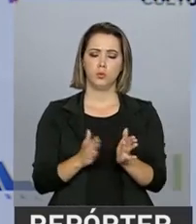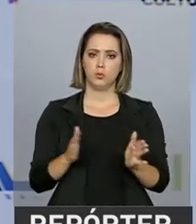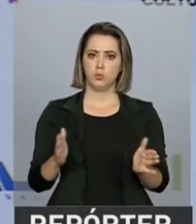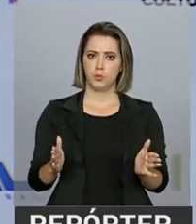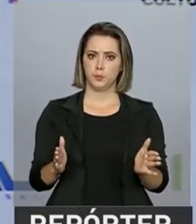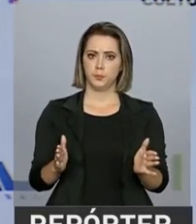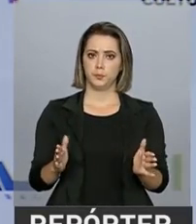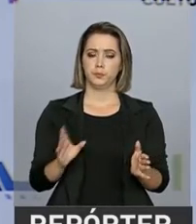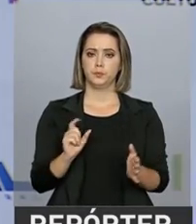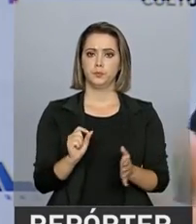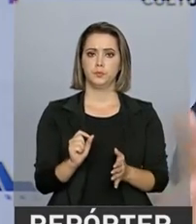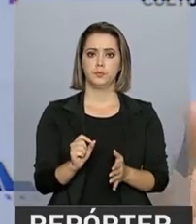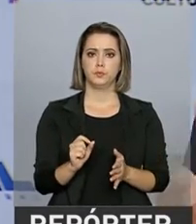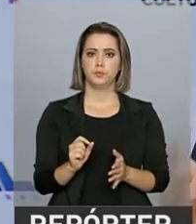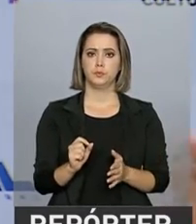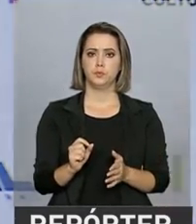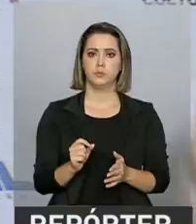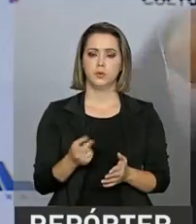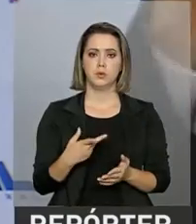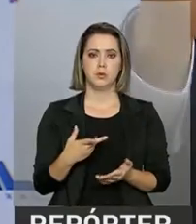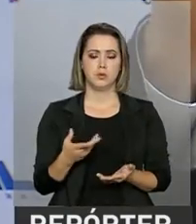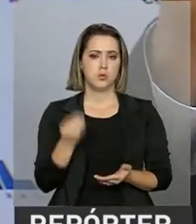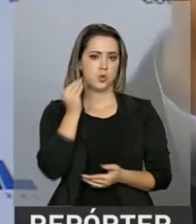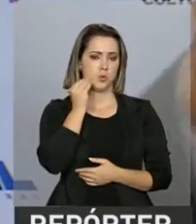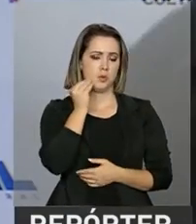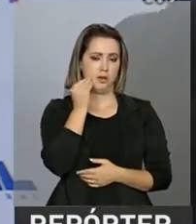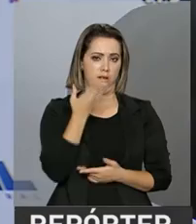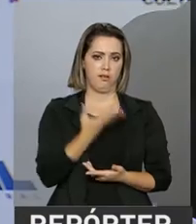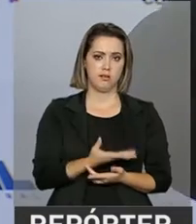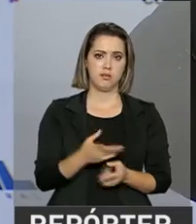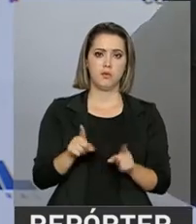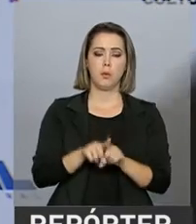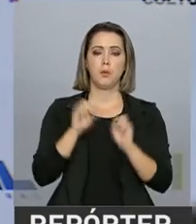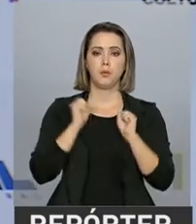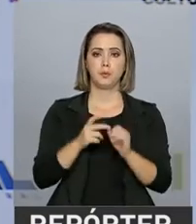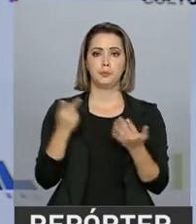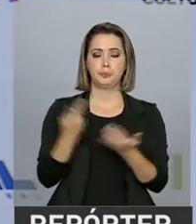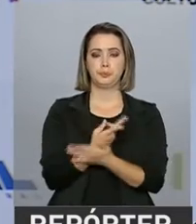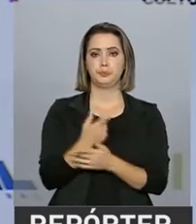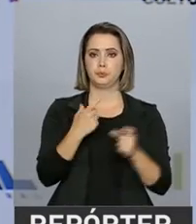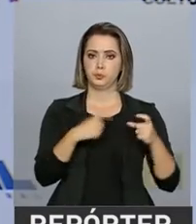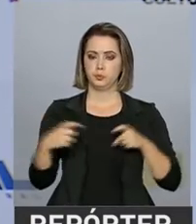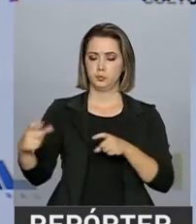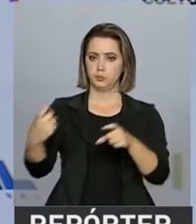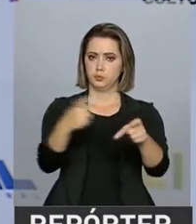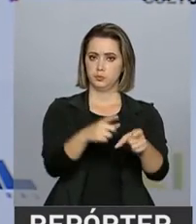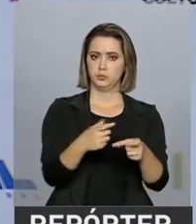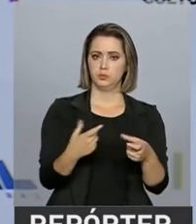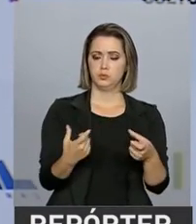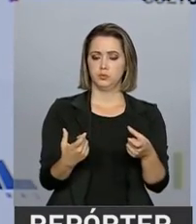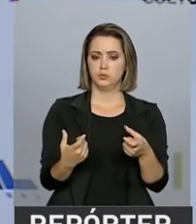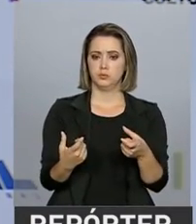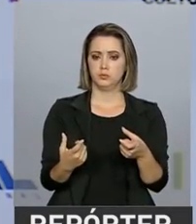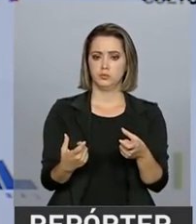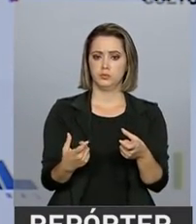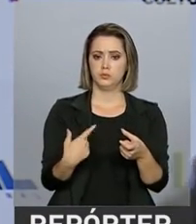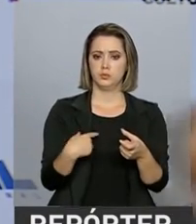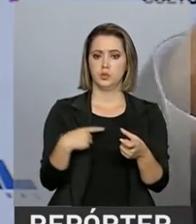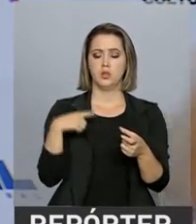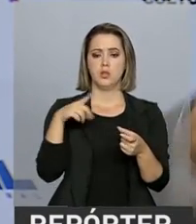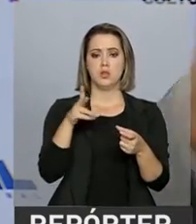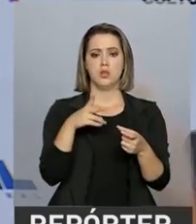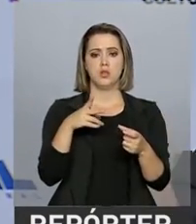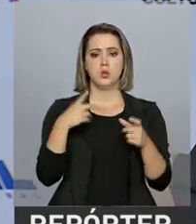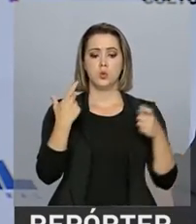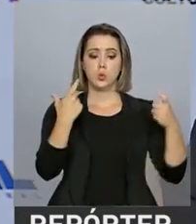de esperteza eles podem fazê lo as regiões que são aquelas discriminadas